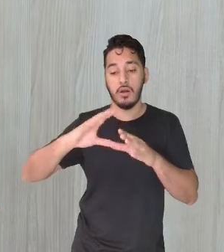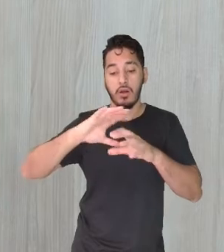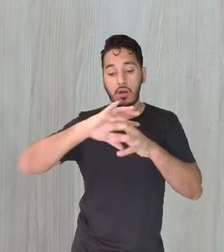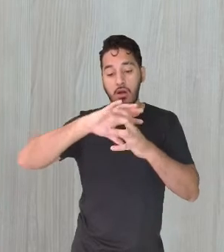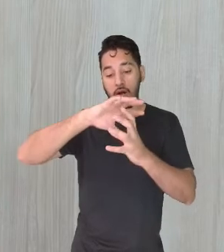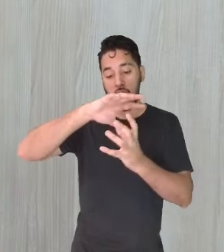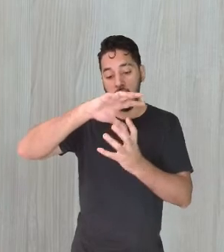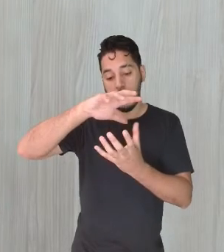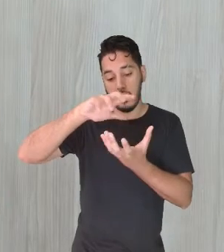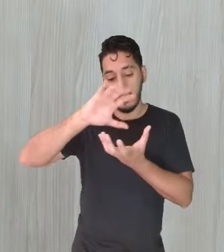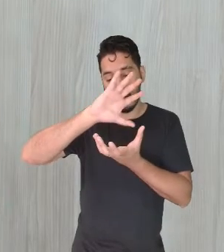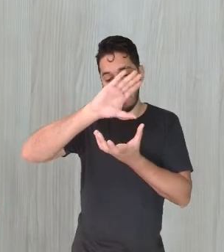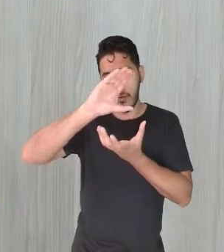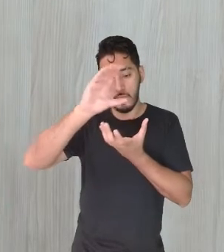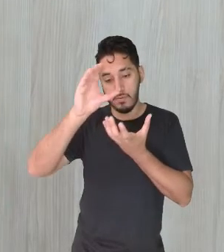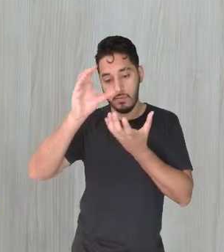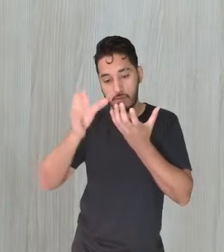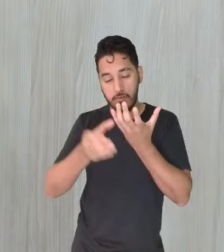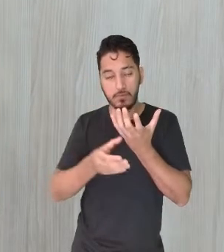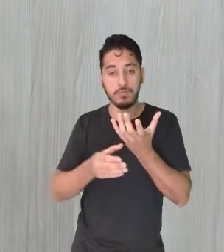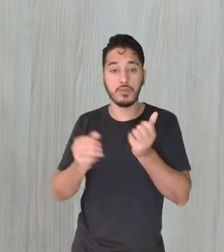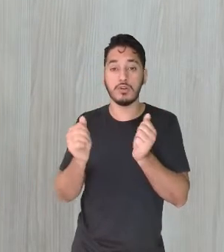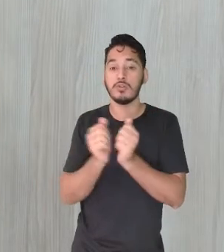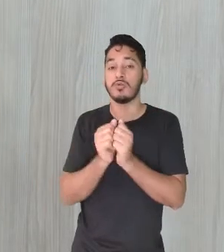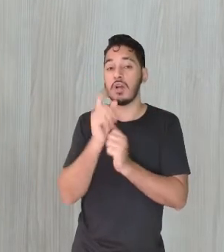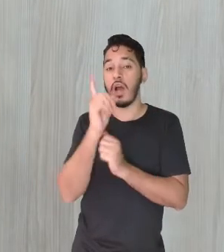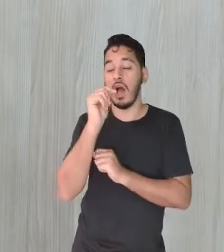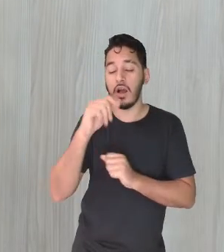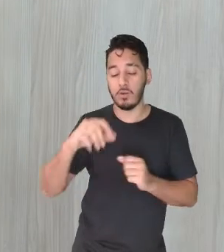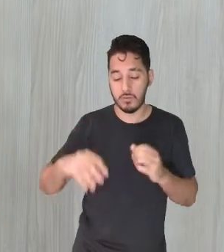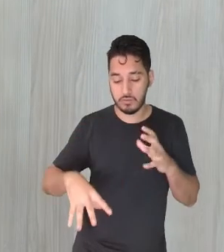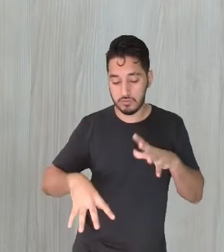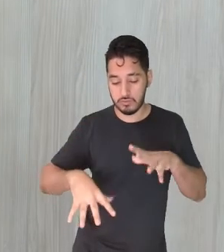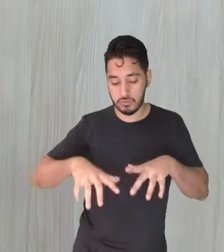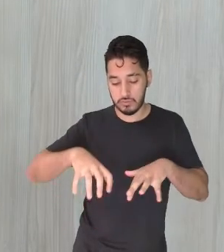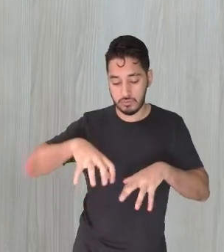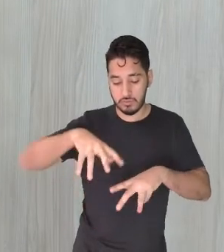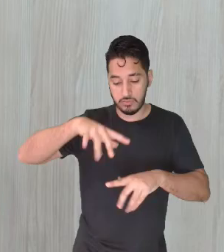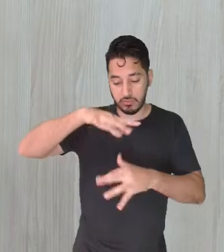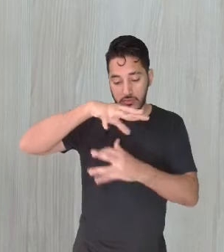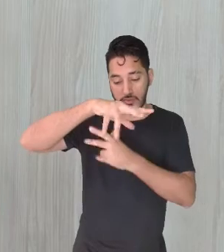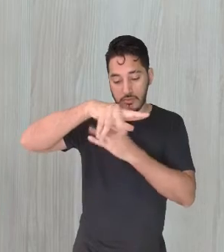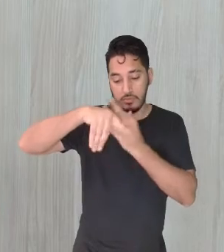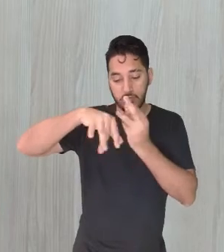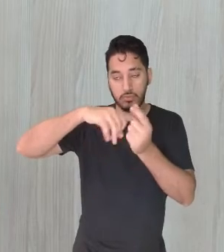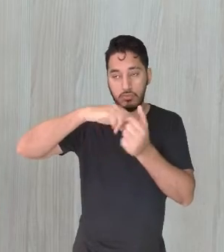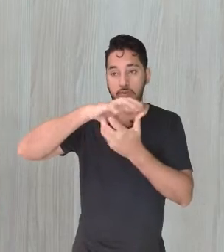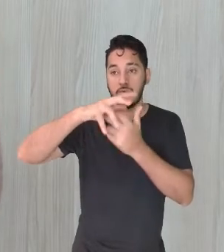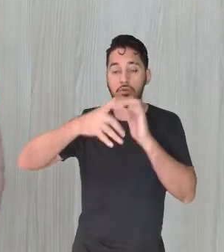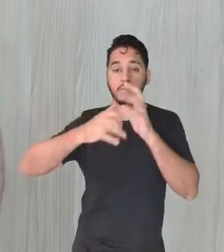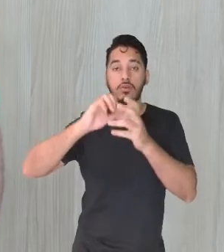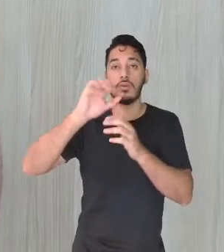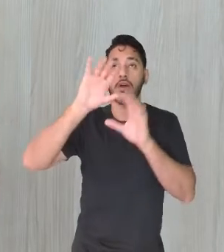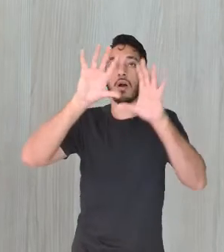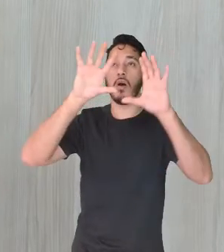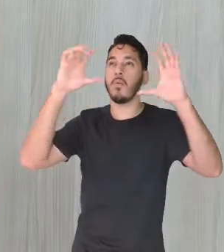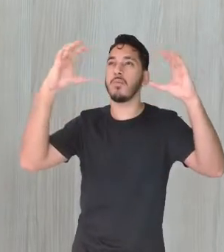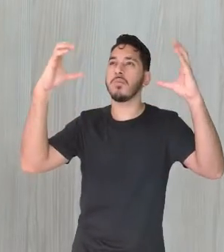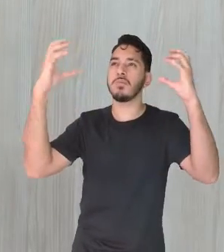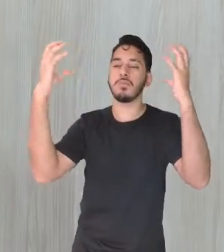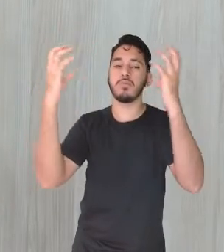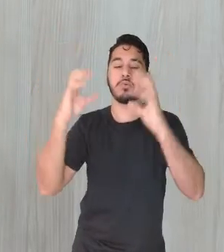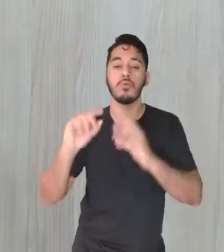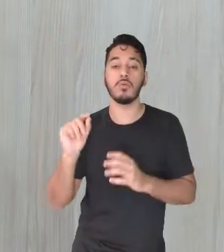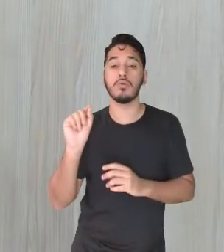E aí, junto com a água que também evaporou, Sabino, ó, se junta e aí forma aquilo ali, ó, que a gente chama aquela região bem úmida, né?